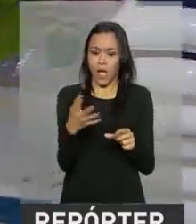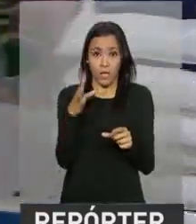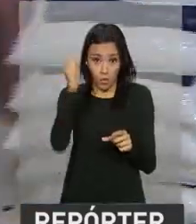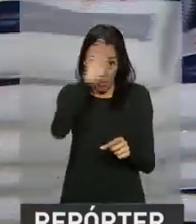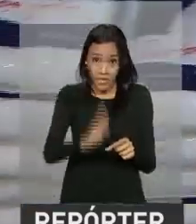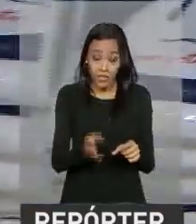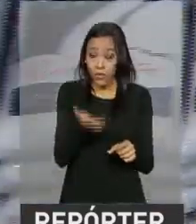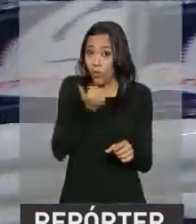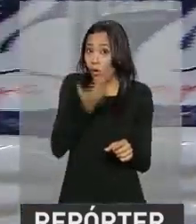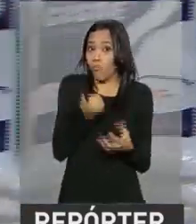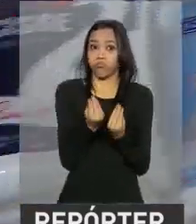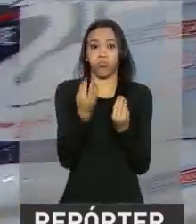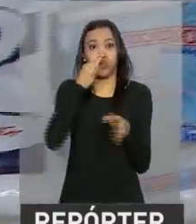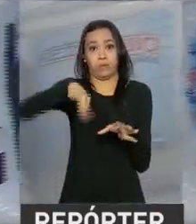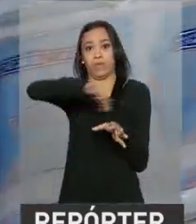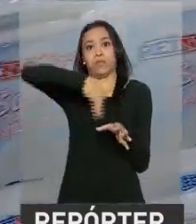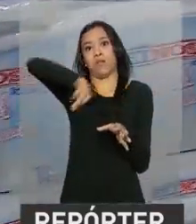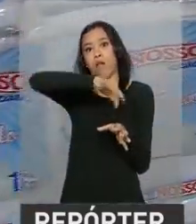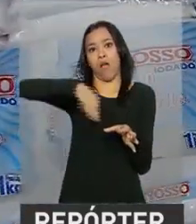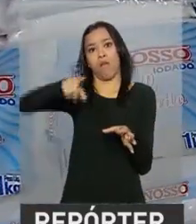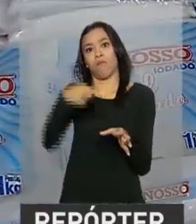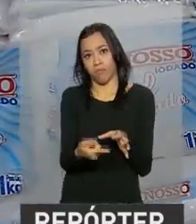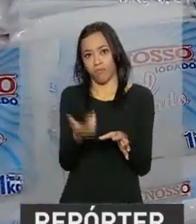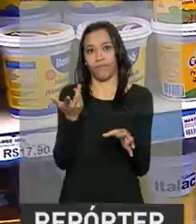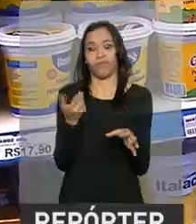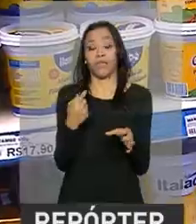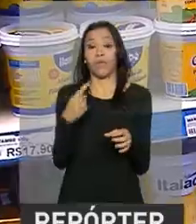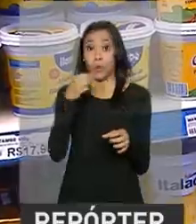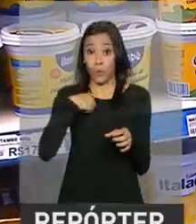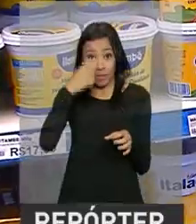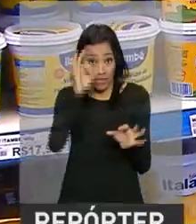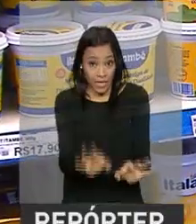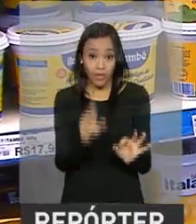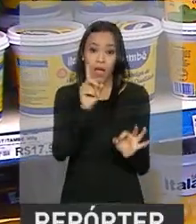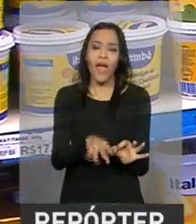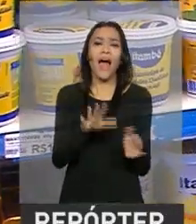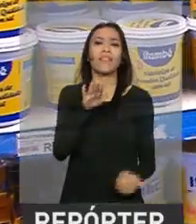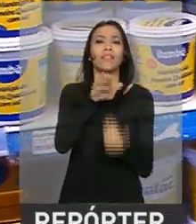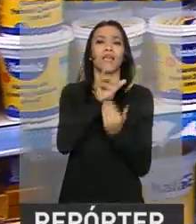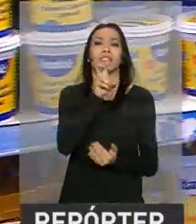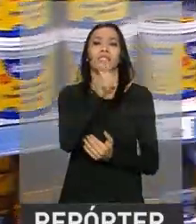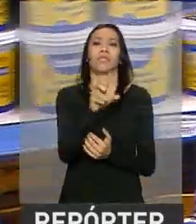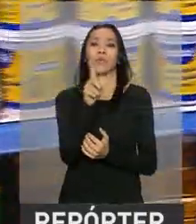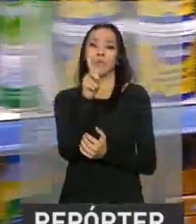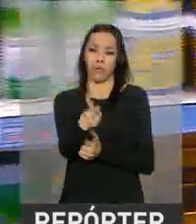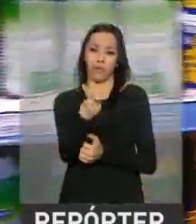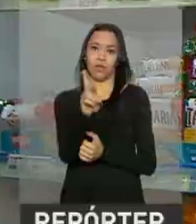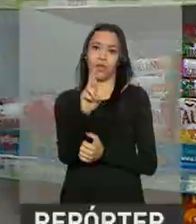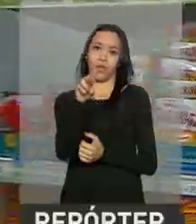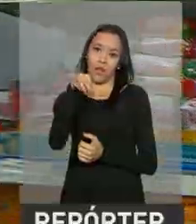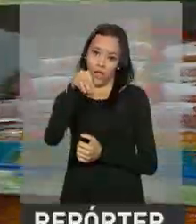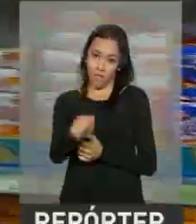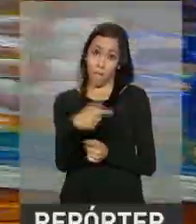é muito superior a recomendada pela Organização Mundial de Saúde o ideal é ingerir até 5 G por dia mas